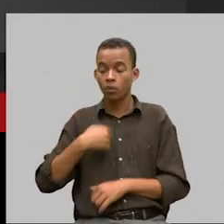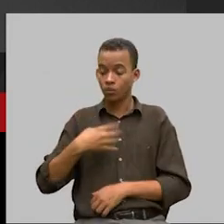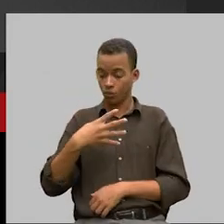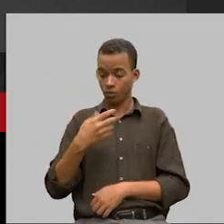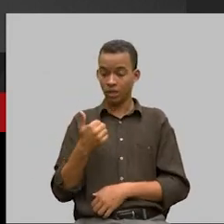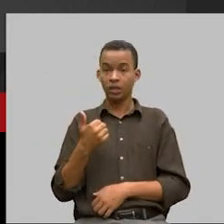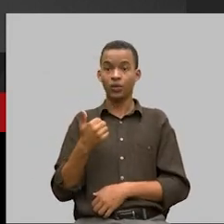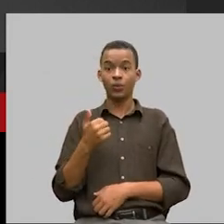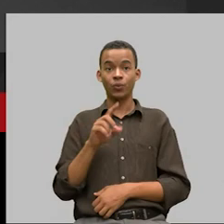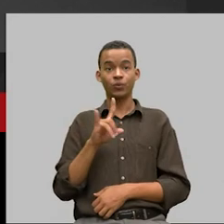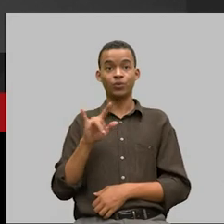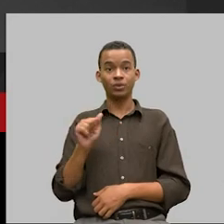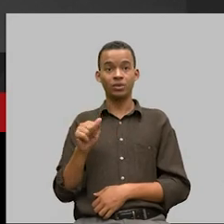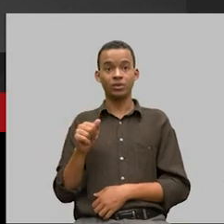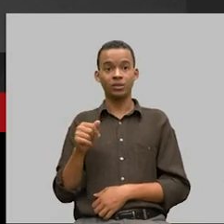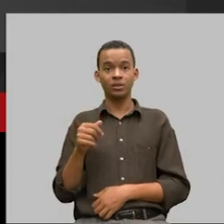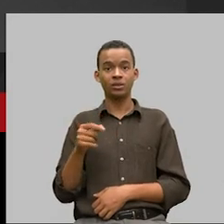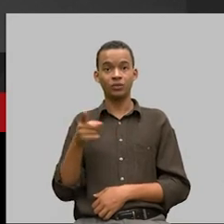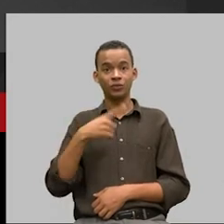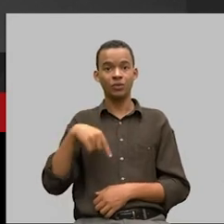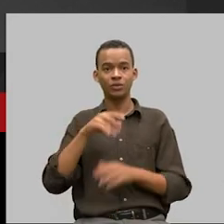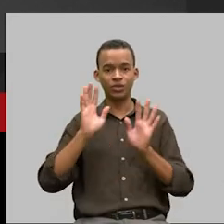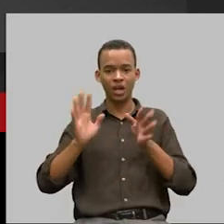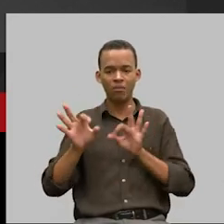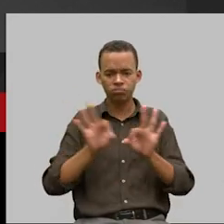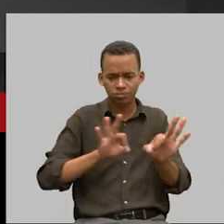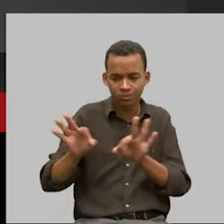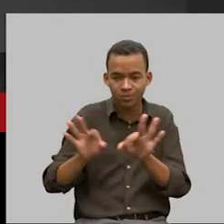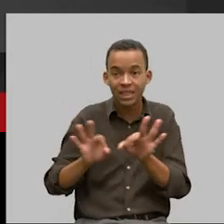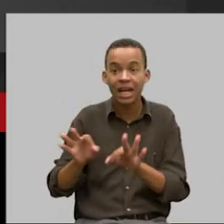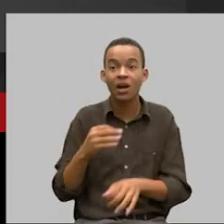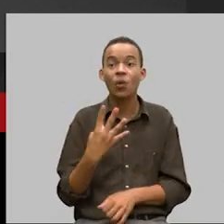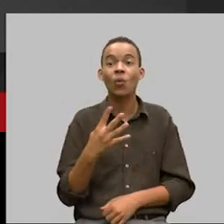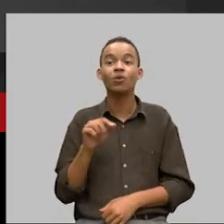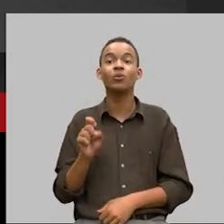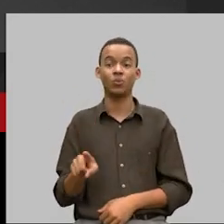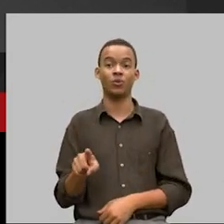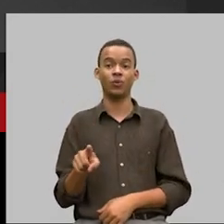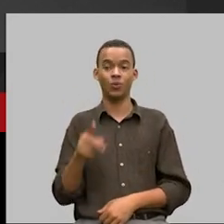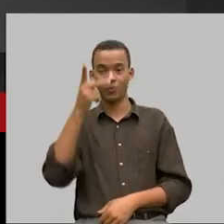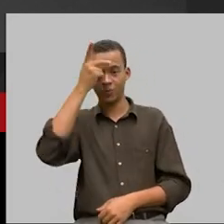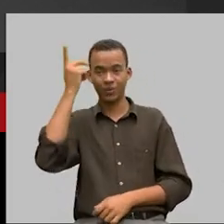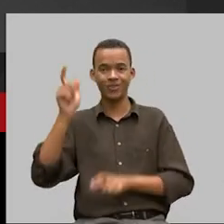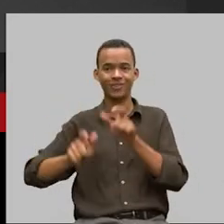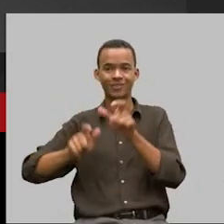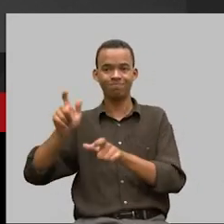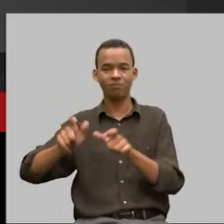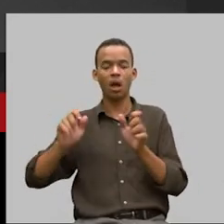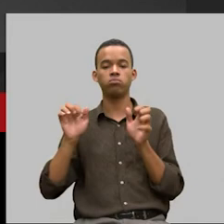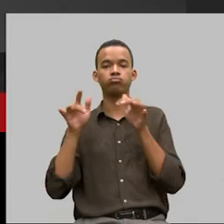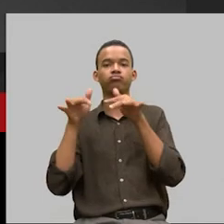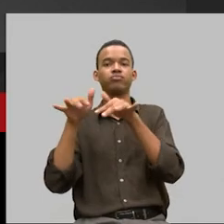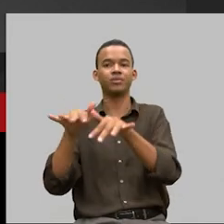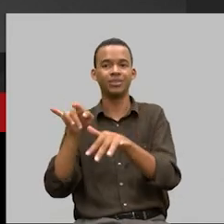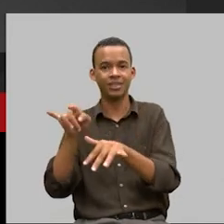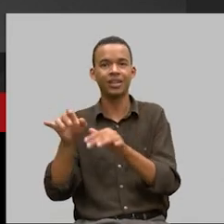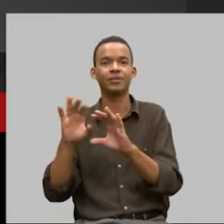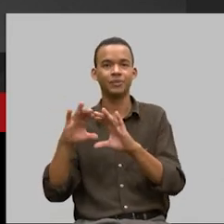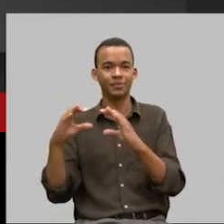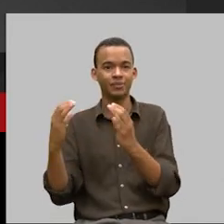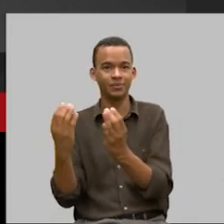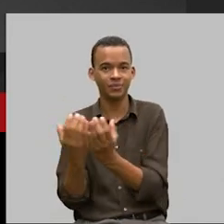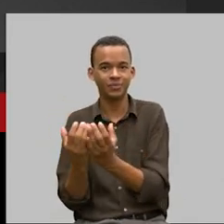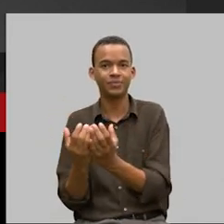conseguiu que mais de 4.000 pessoas se inscrevessem para participar da conferência sem